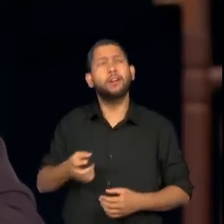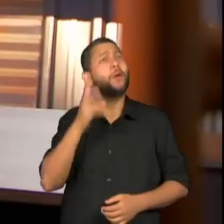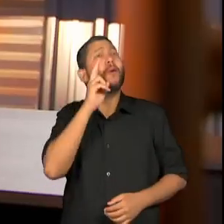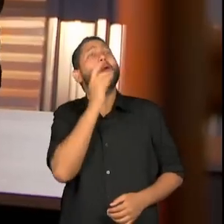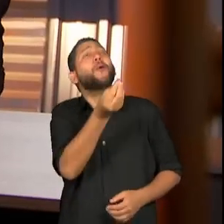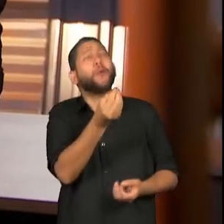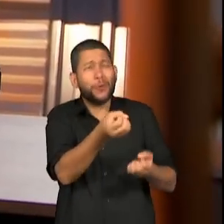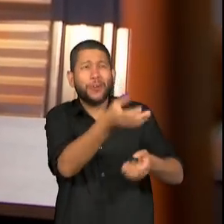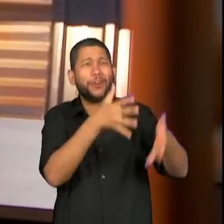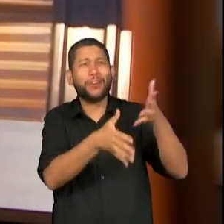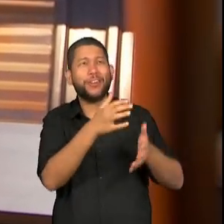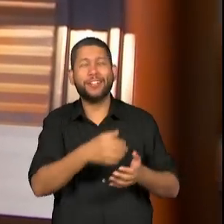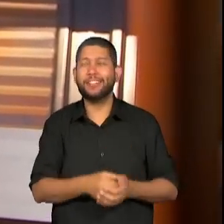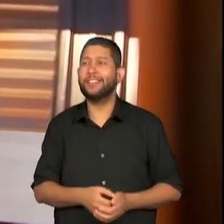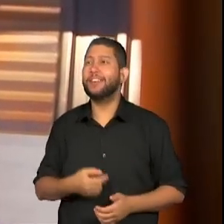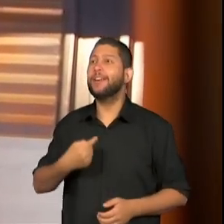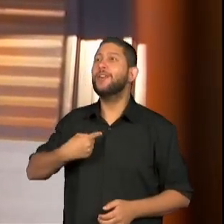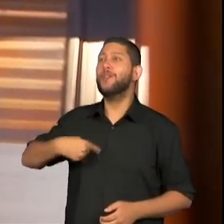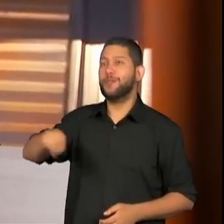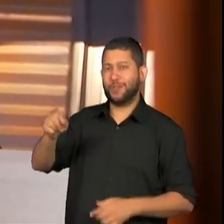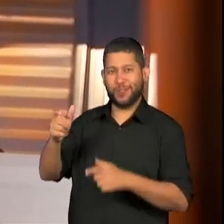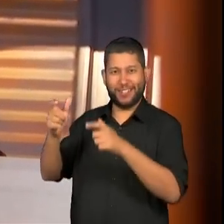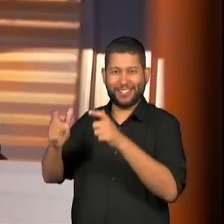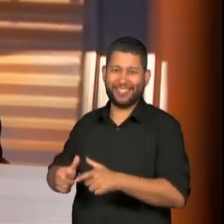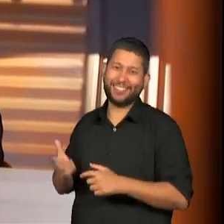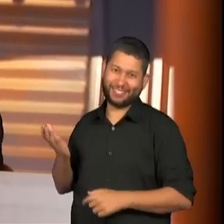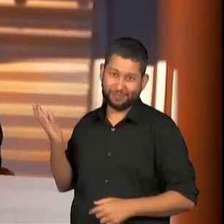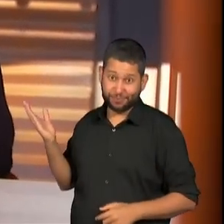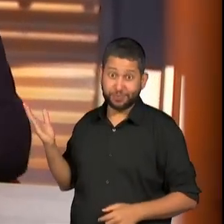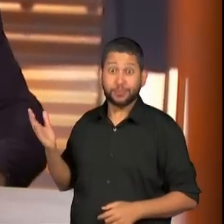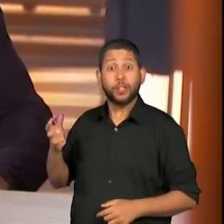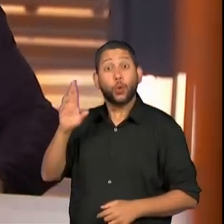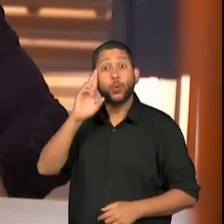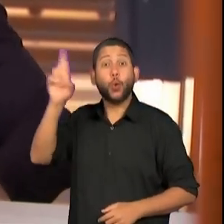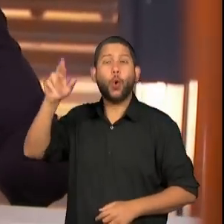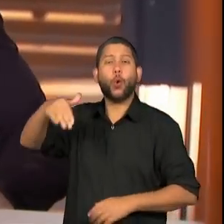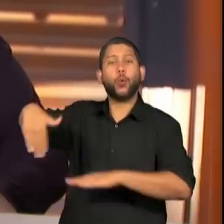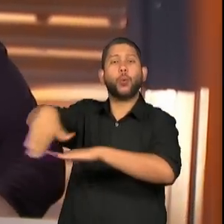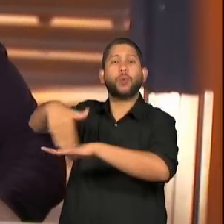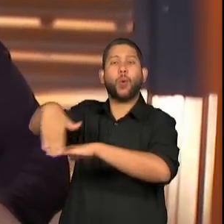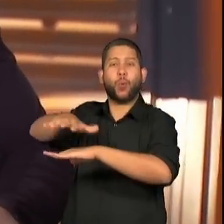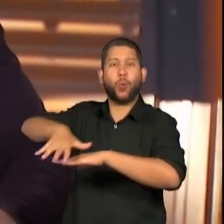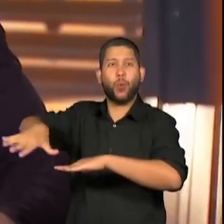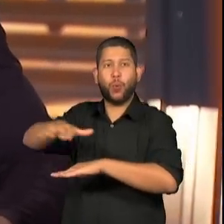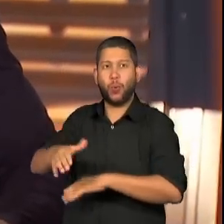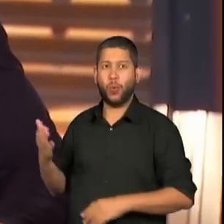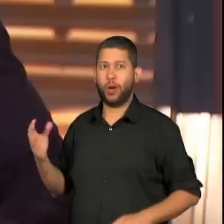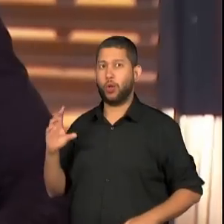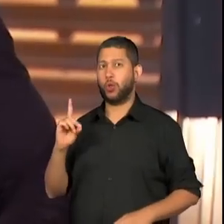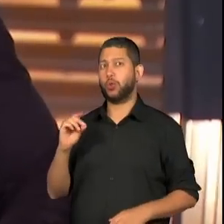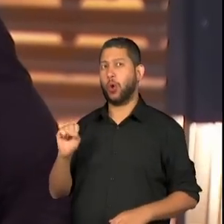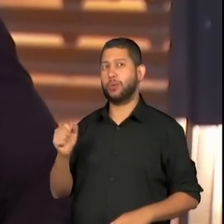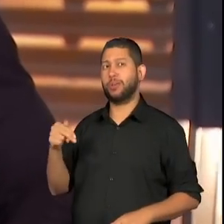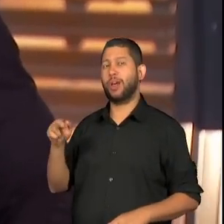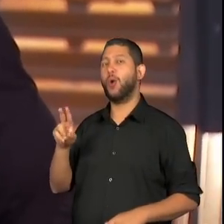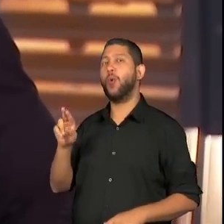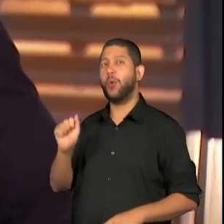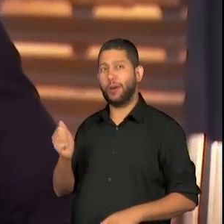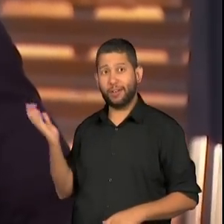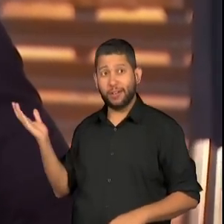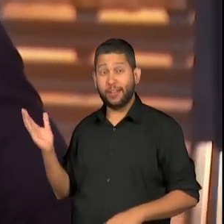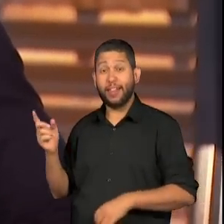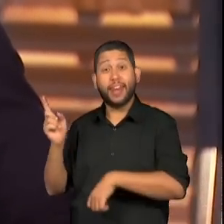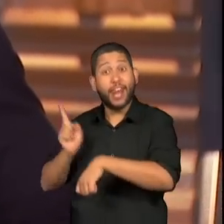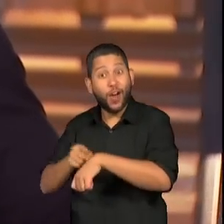foi. Cara, o filme Boys in the Hood, Os Donos da Rua, né? A tradução aqui no Brasil. Cara, quando ele foi